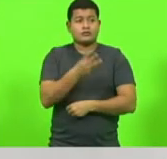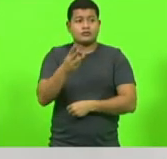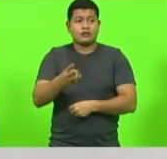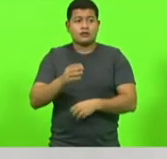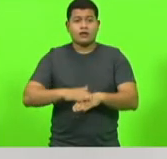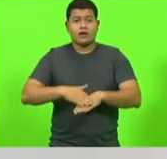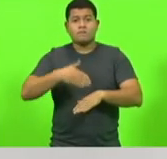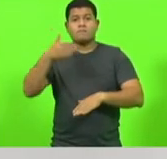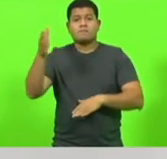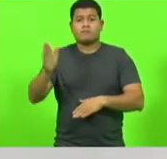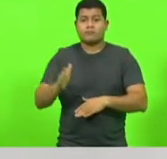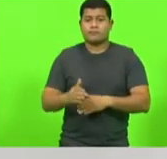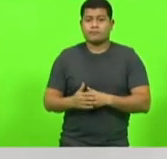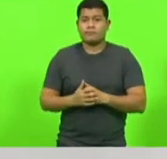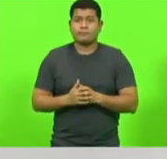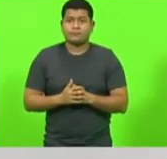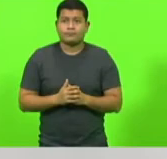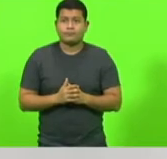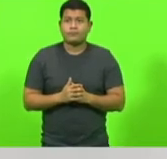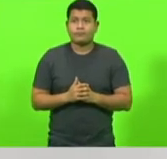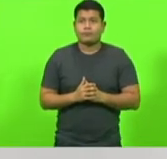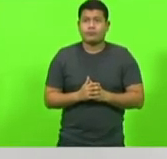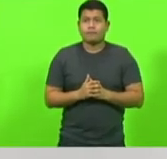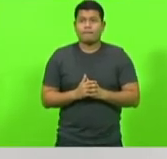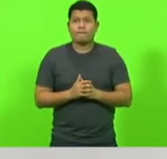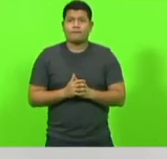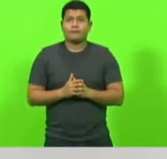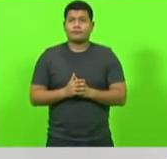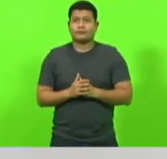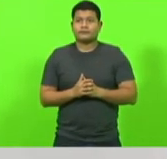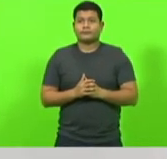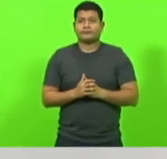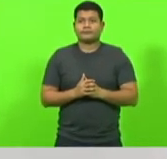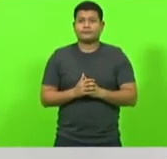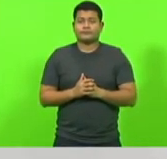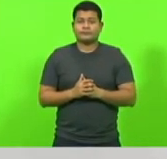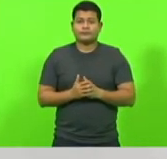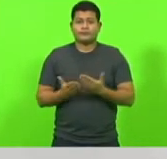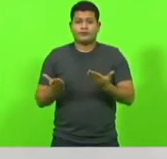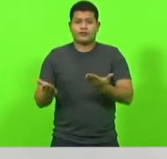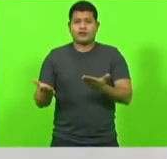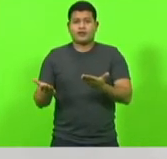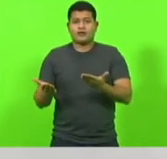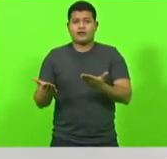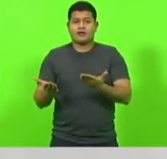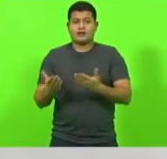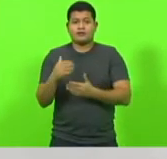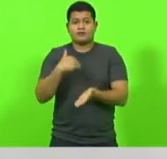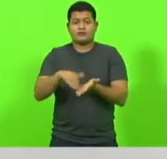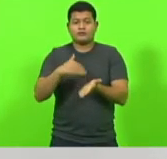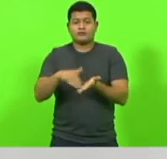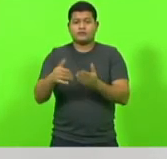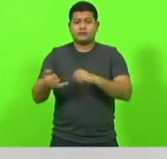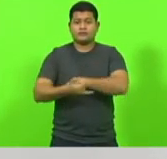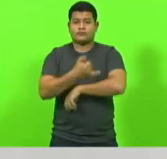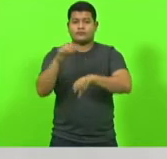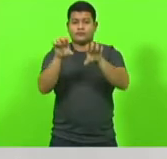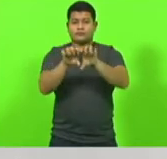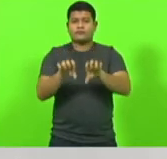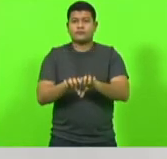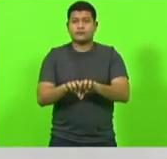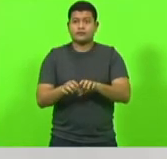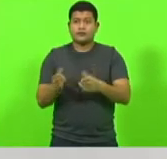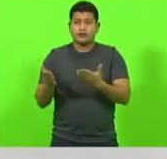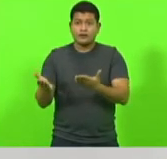transporte irregular de passageiros intermunicipal. Foi isso que o secretário de Infraestrutura fez. Ele pegou